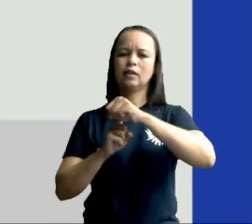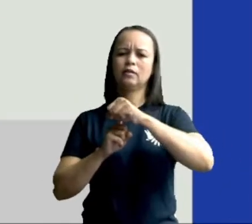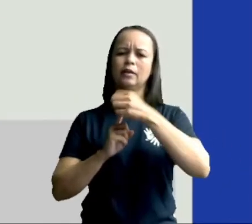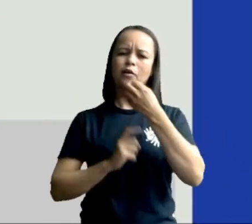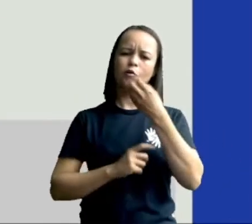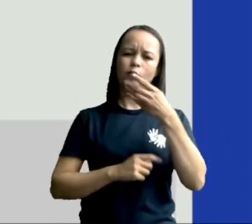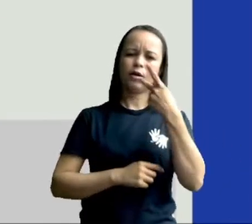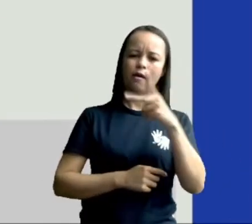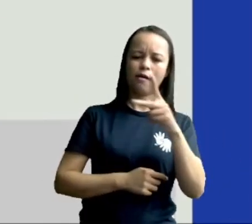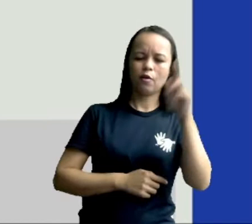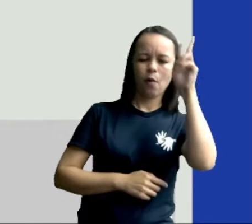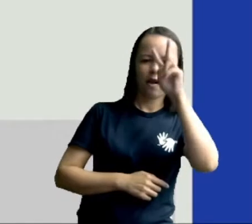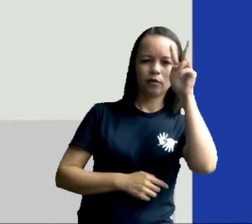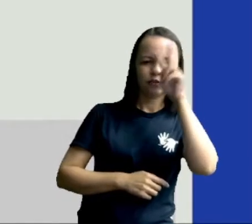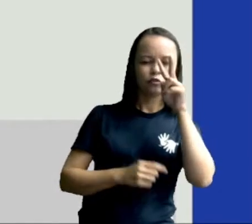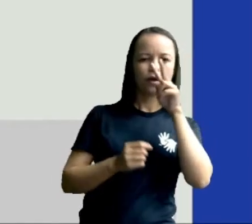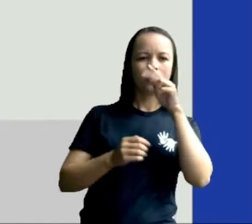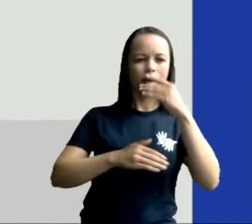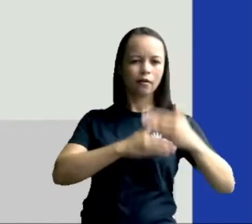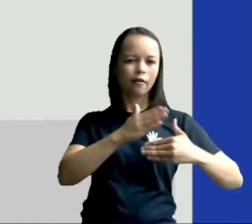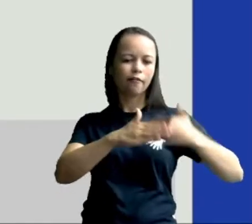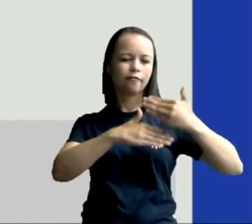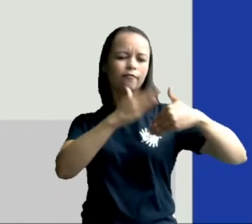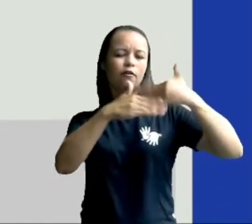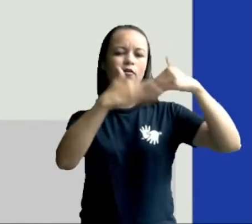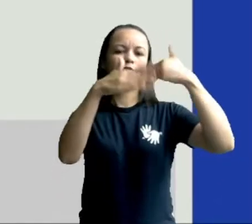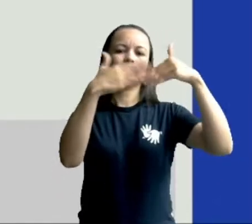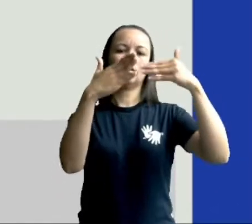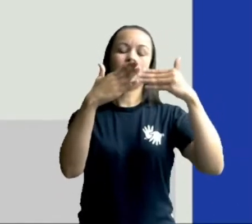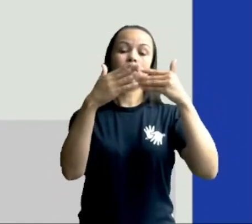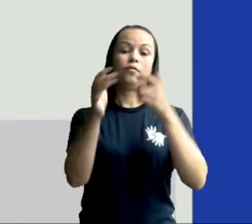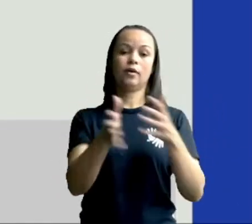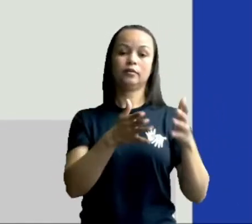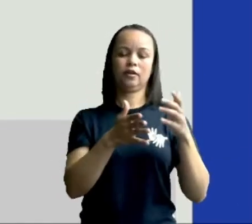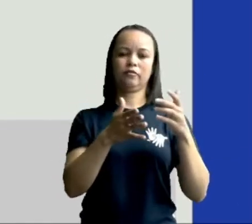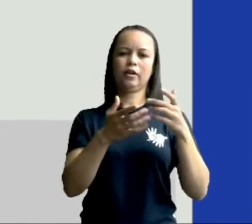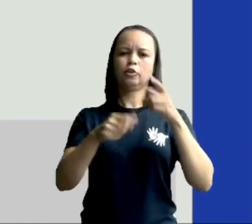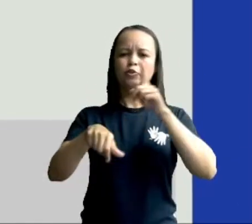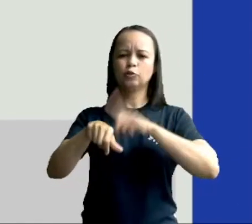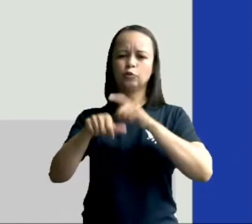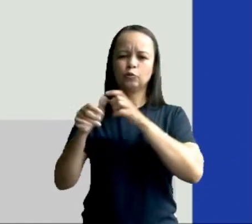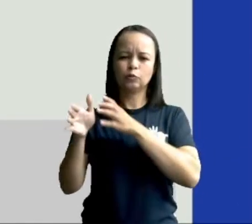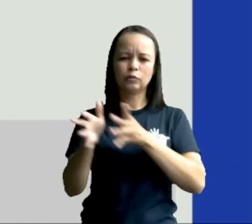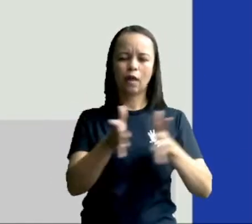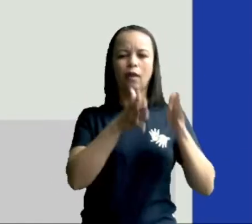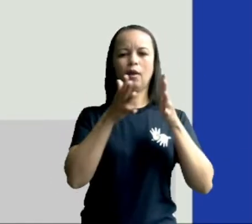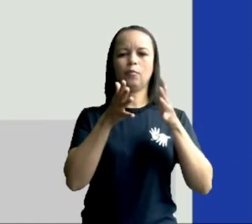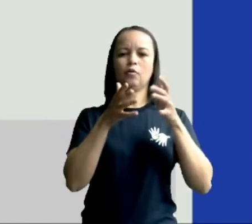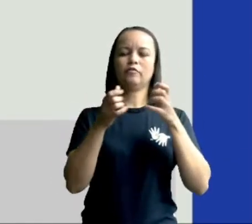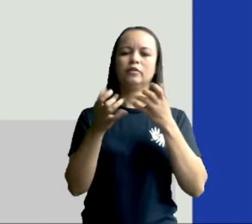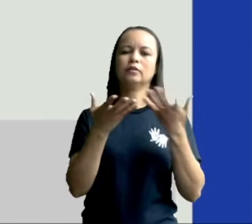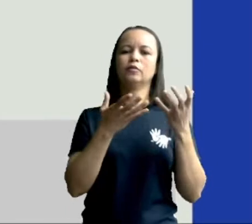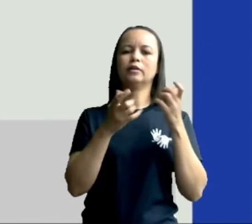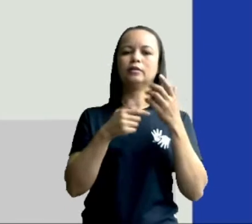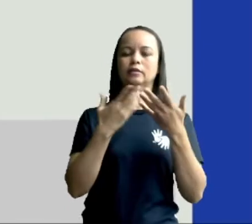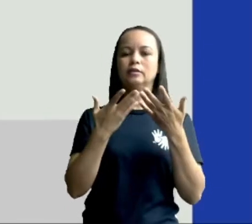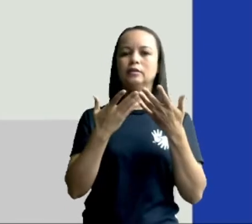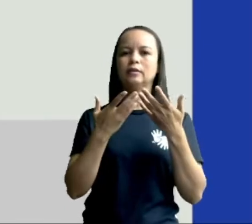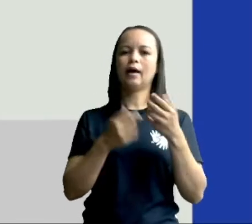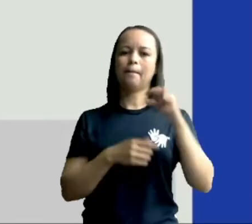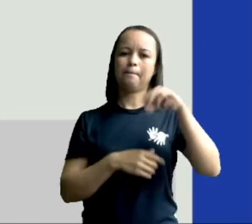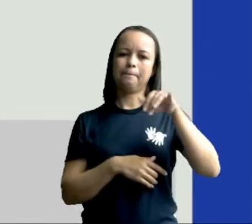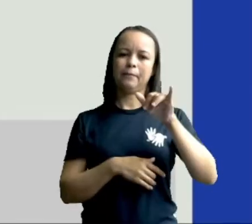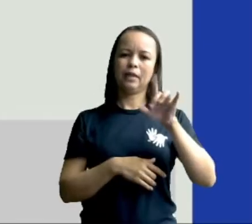sua história e a evolução através dos tempos, ressaltando os efeitos da